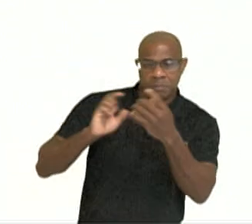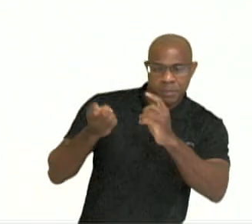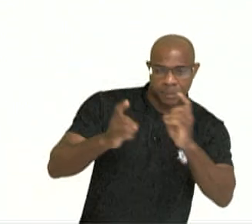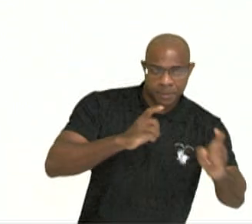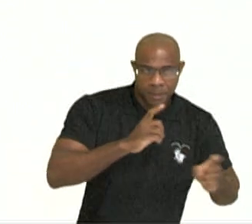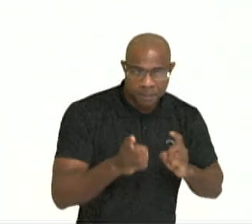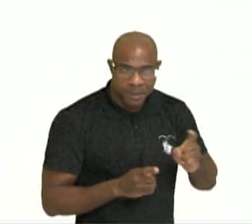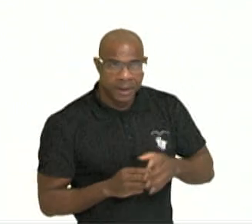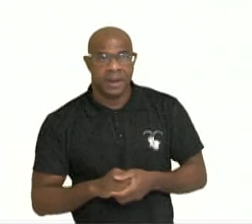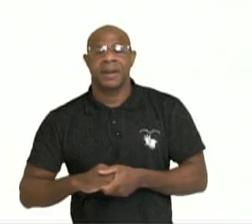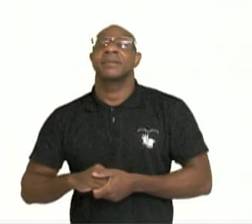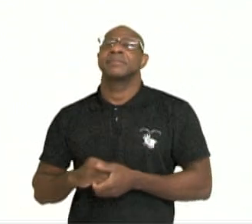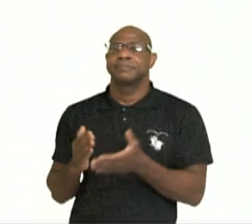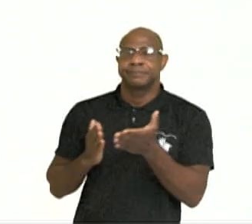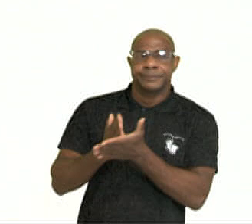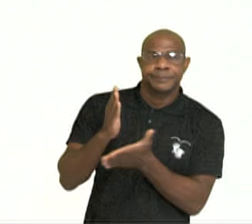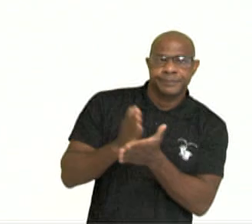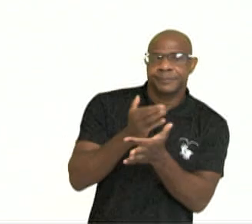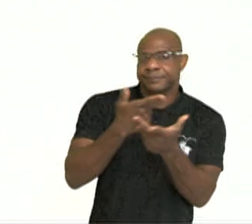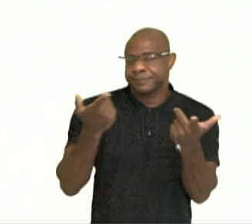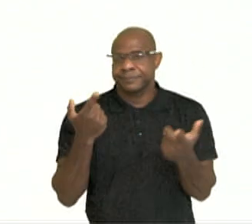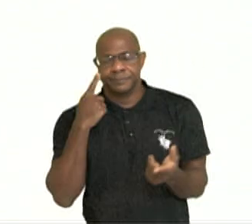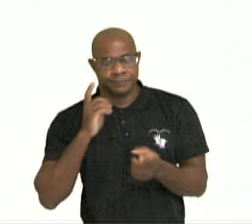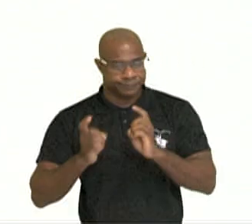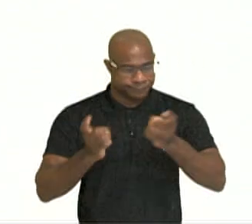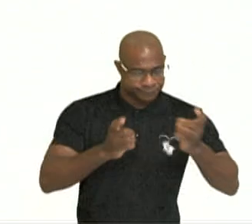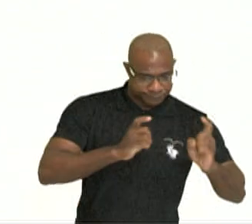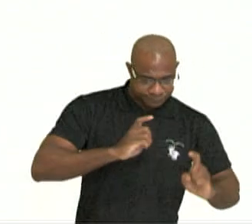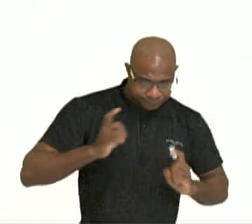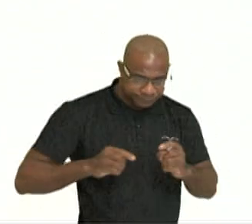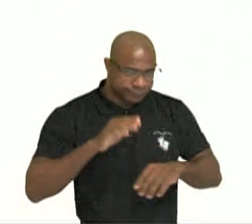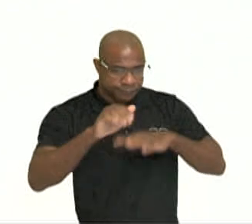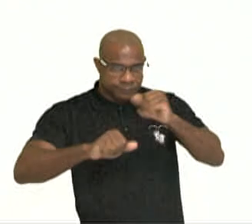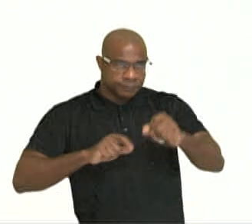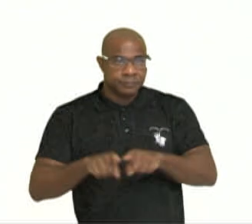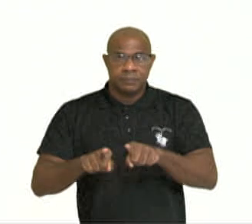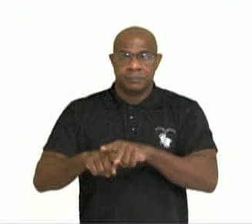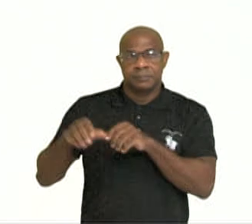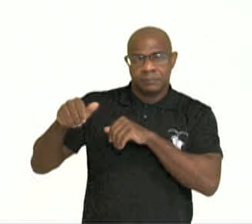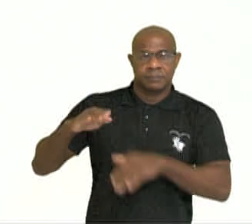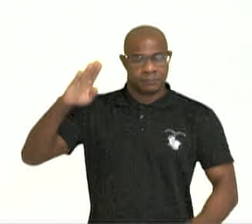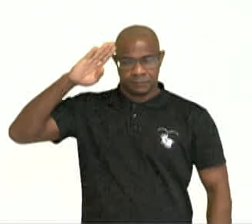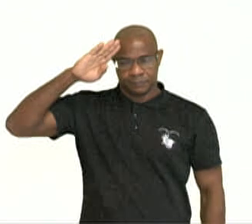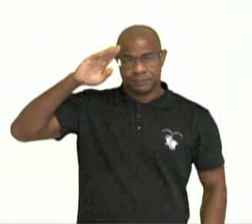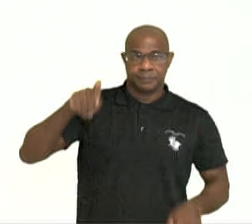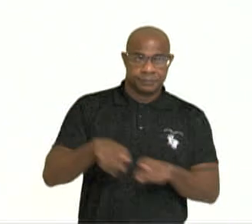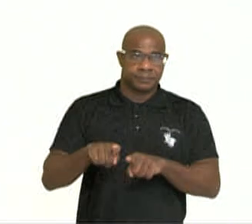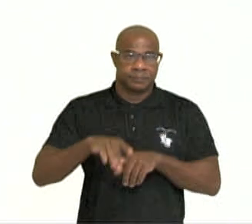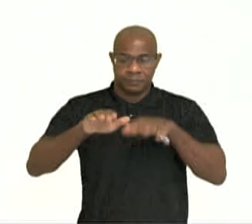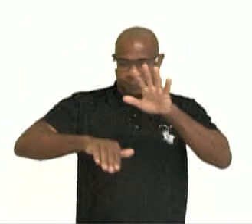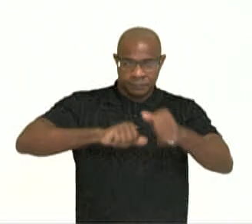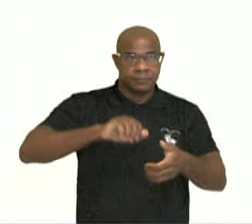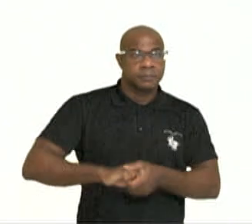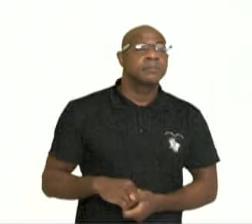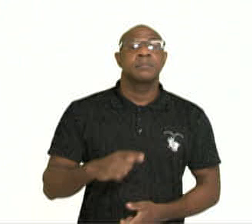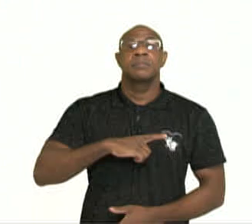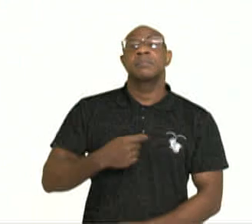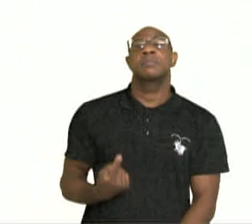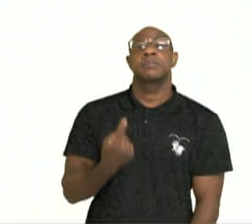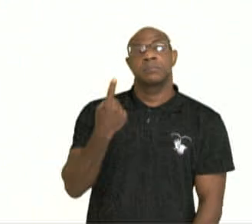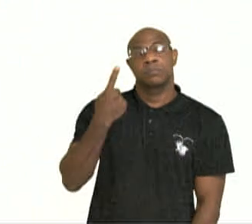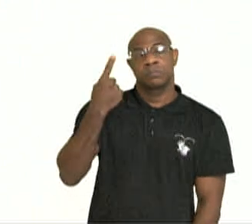província, aprovar e vetar decisões da Câmara e convocar as Forças Armadas. E aqui no Brasil a gente tinha uma